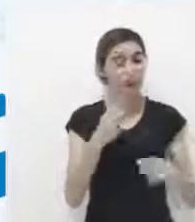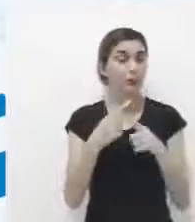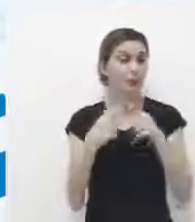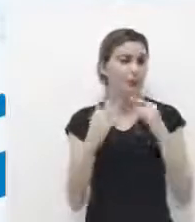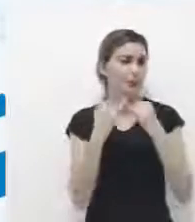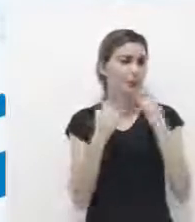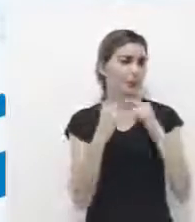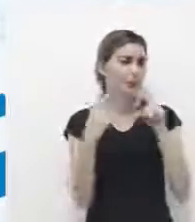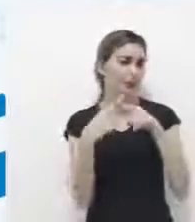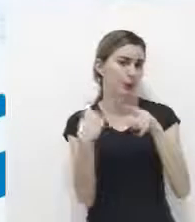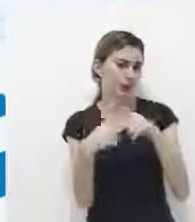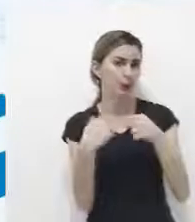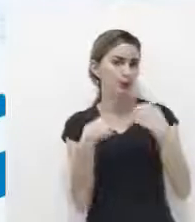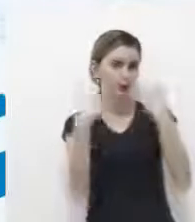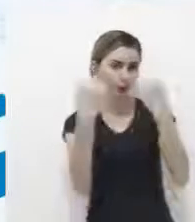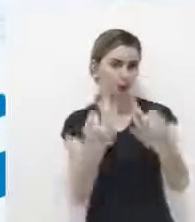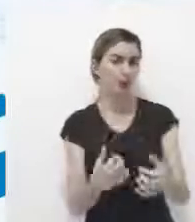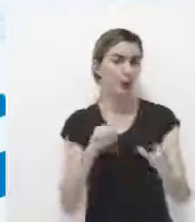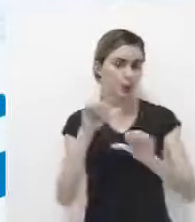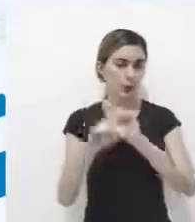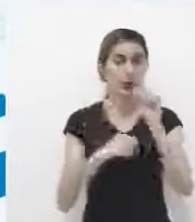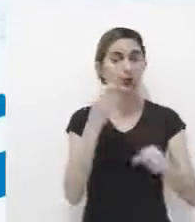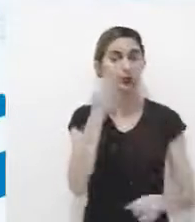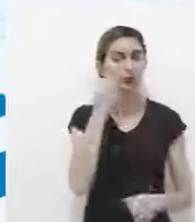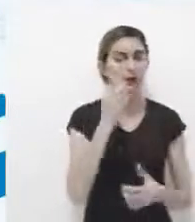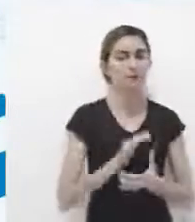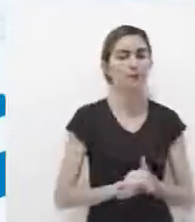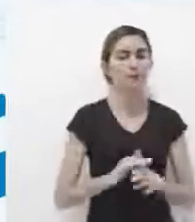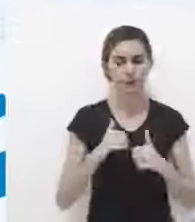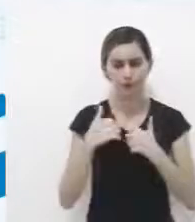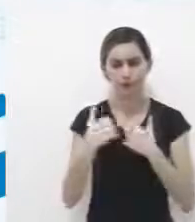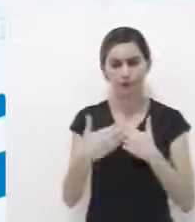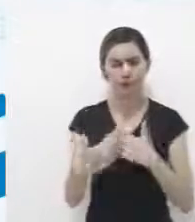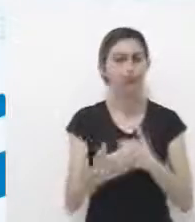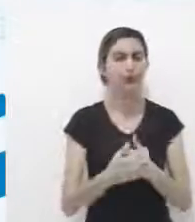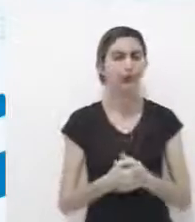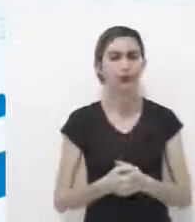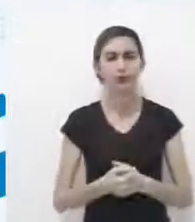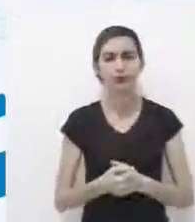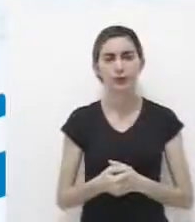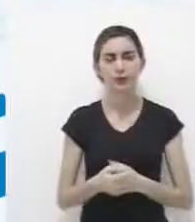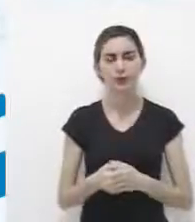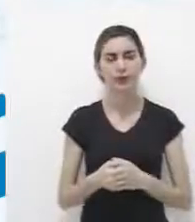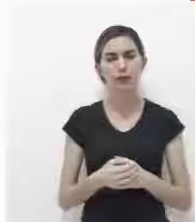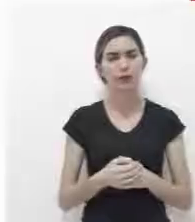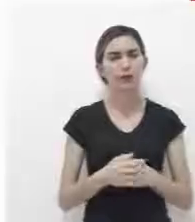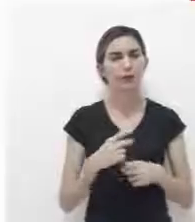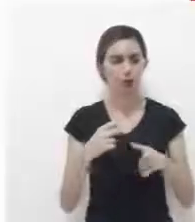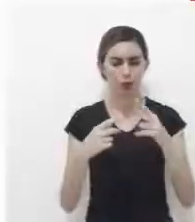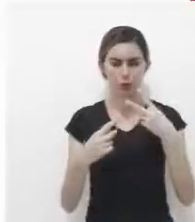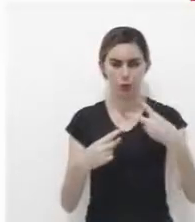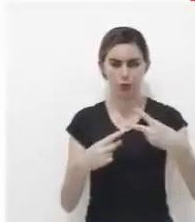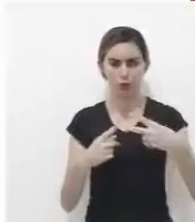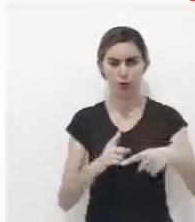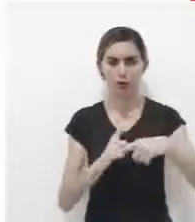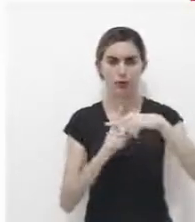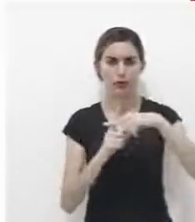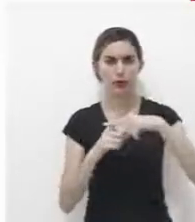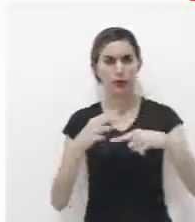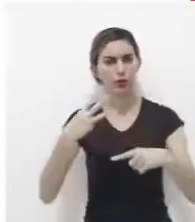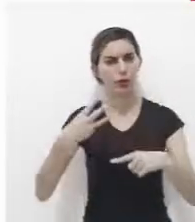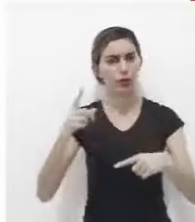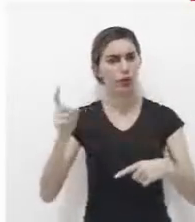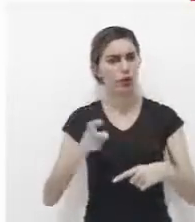Bem parecidas, eu vou dizer por quê. O que é que vai ter uma pequena mudança aí, tá bom? Acompanha comigo aí. Vamos lá.